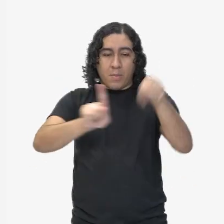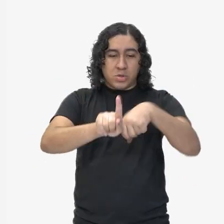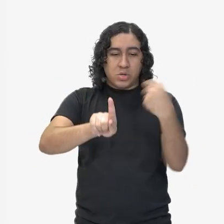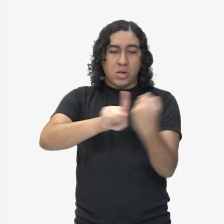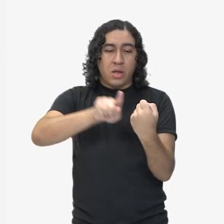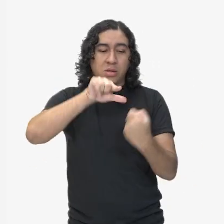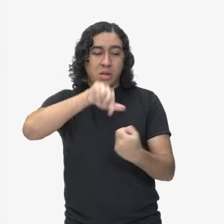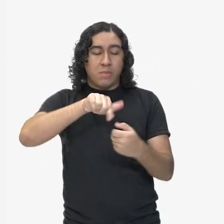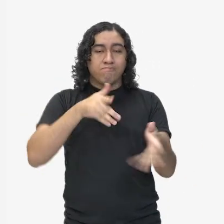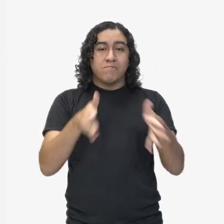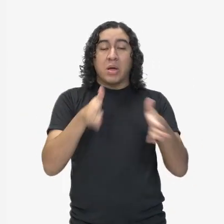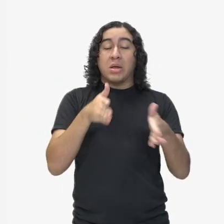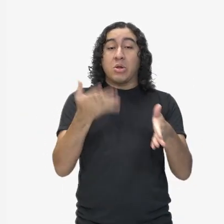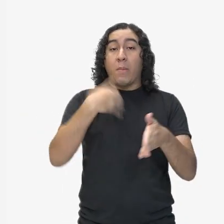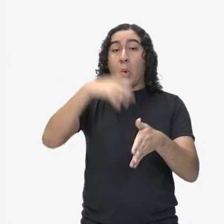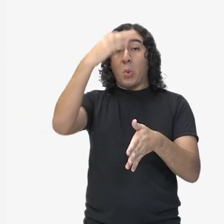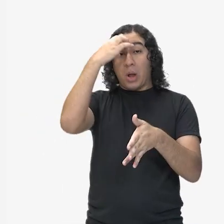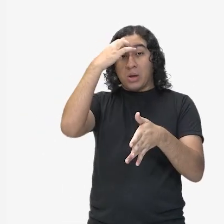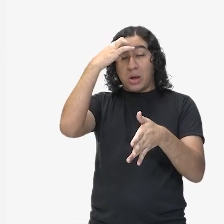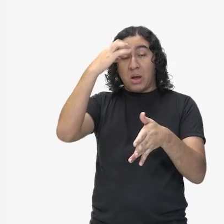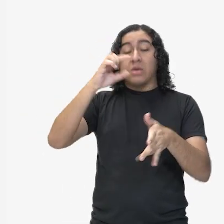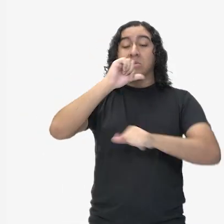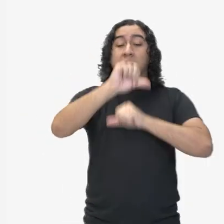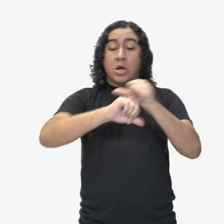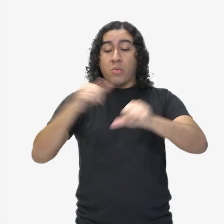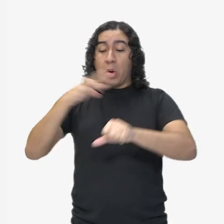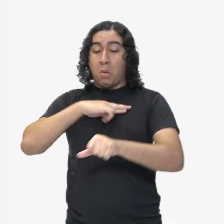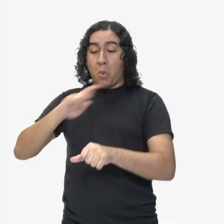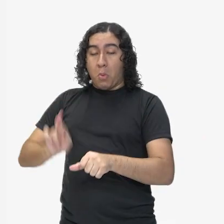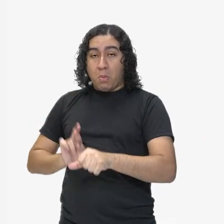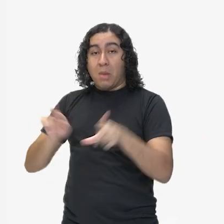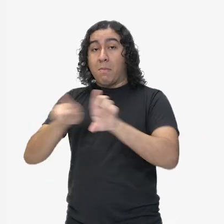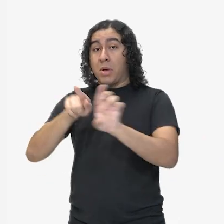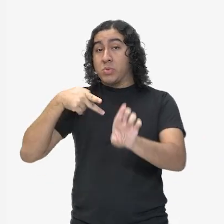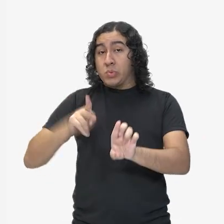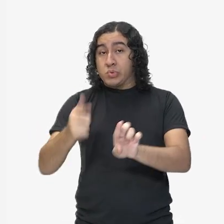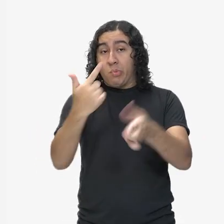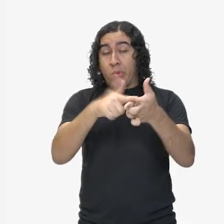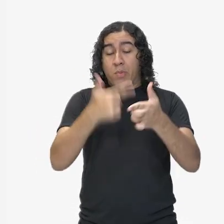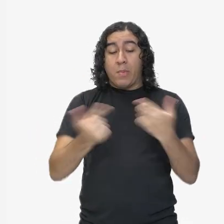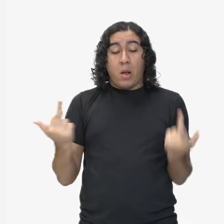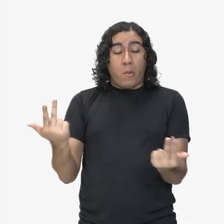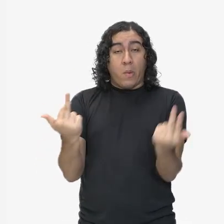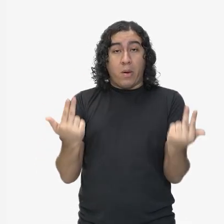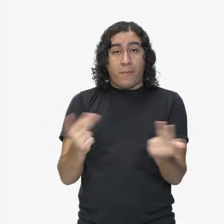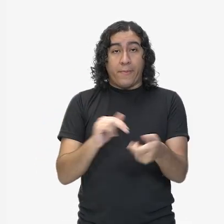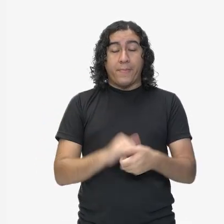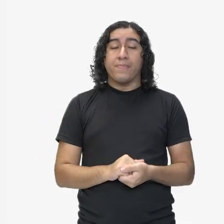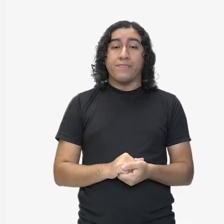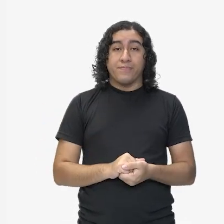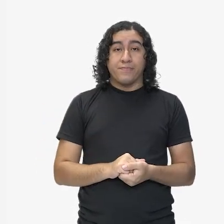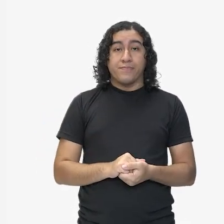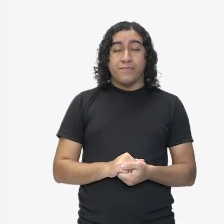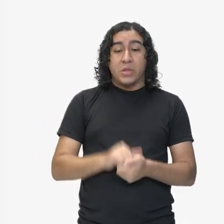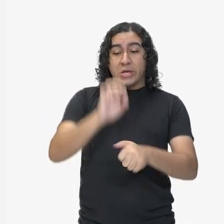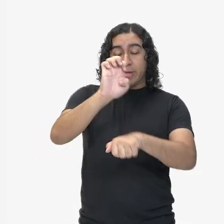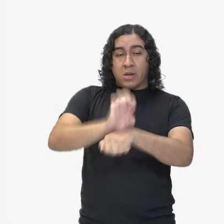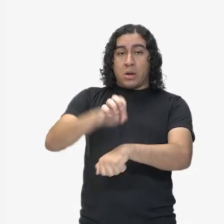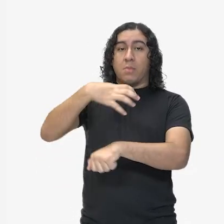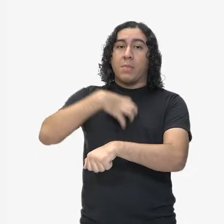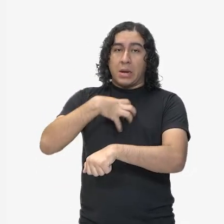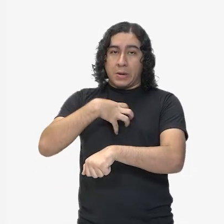da monarquia continuavam presentes na República. O sertão da Bahia vivia uma crise